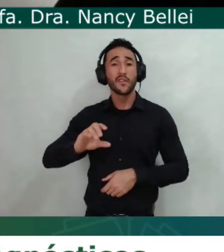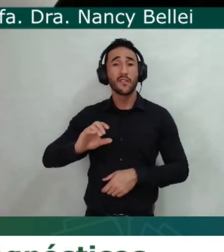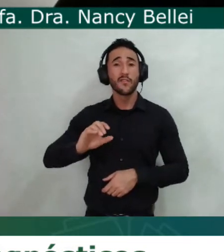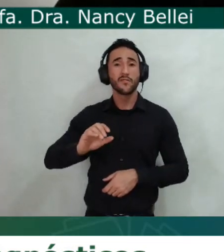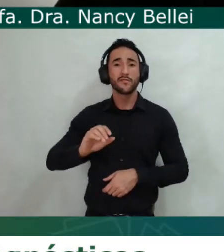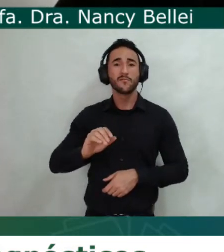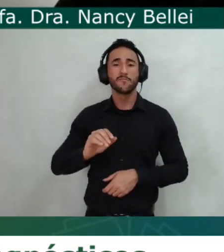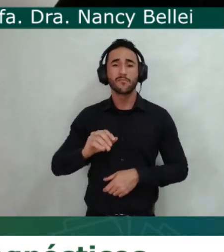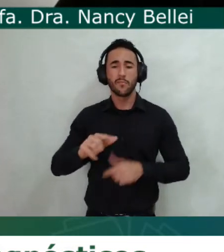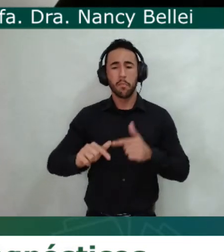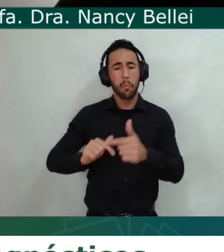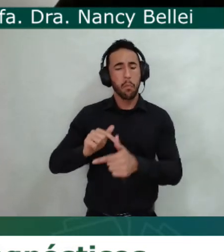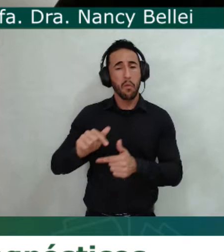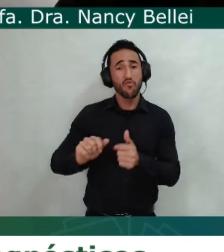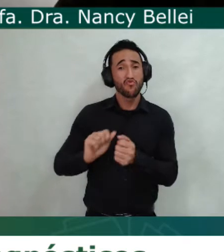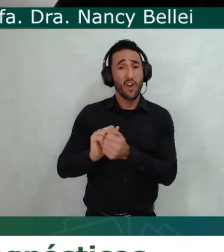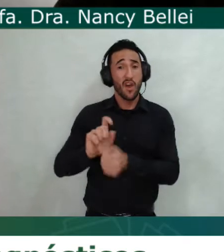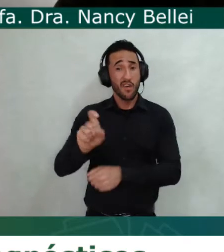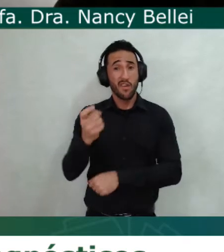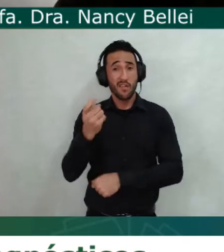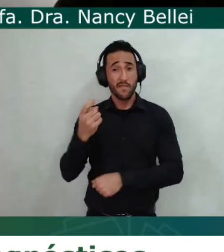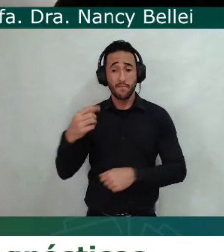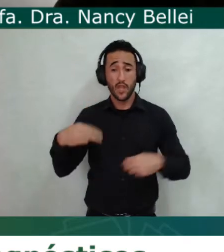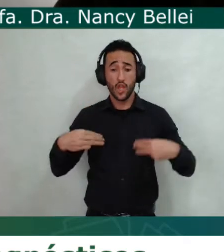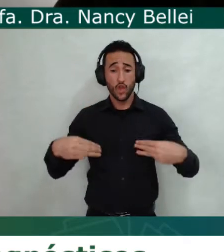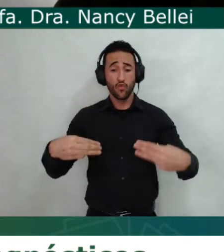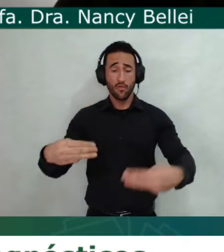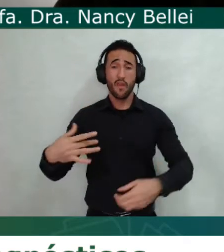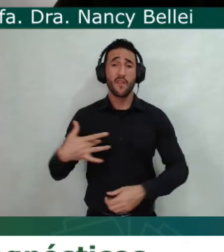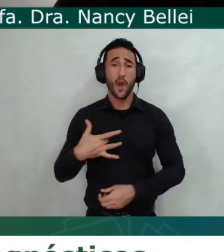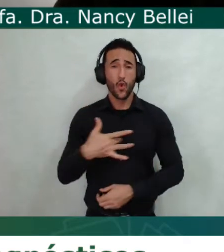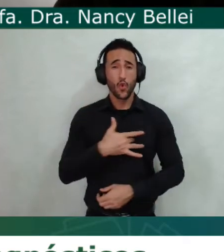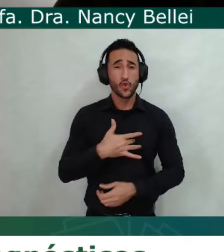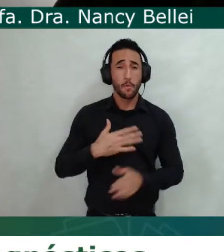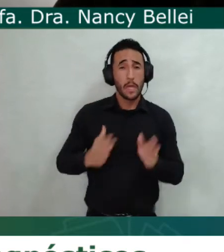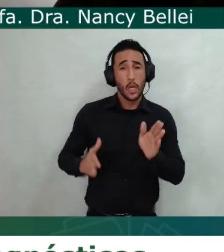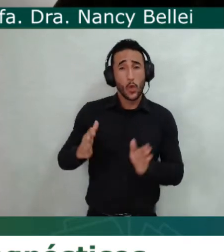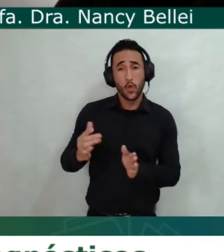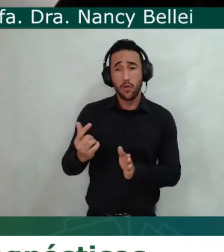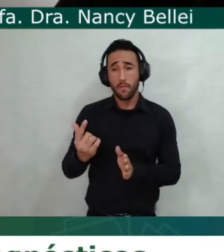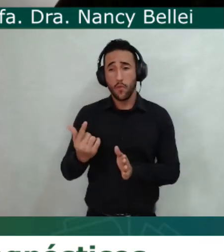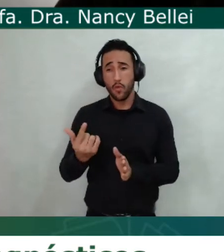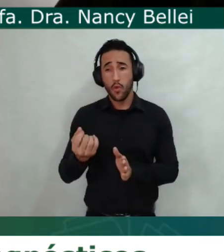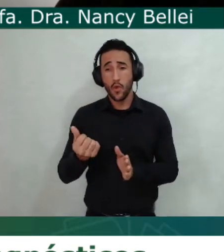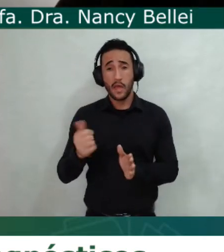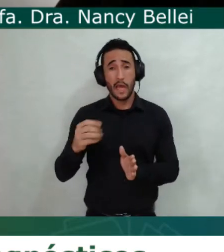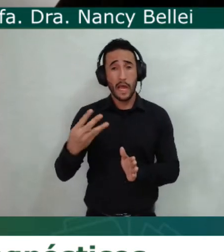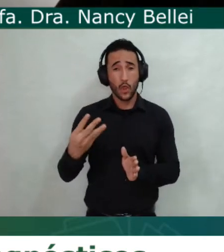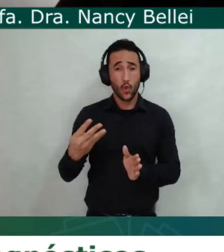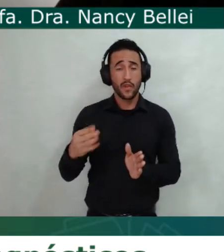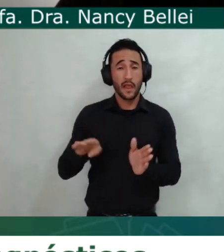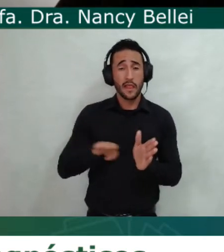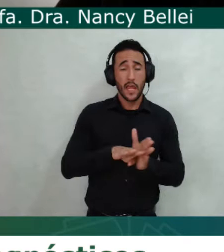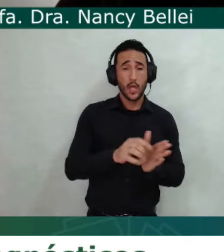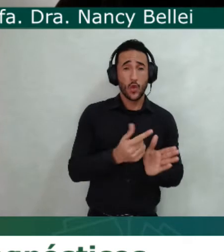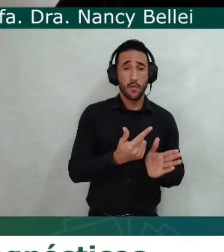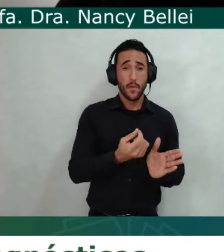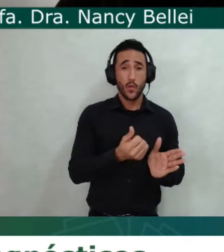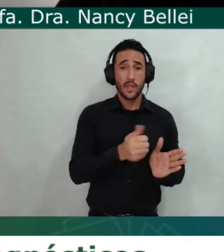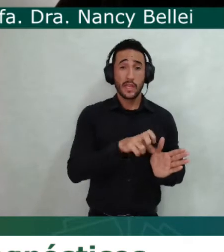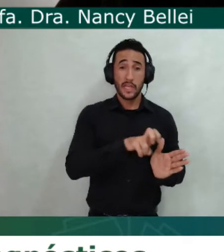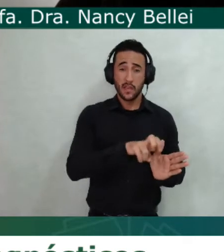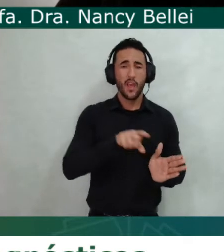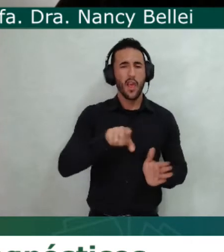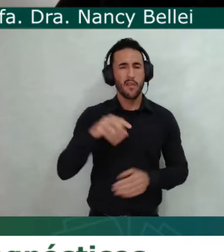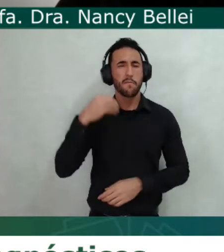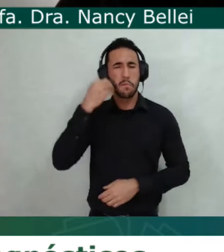da Saúde entre 2014 e 2015, então é uma pessoa com enorme experiência nessa área e vai